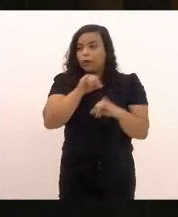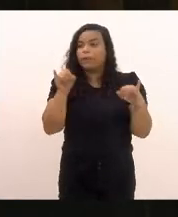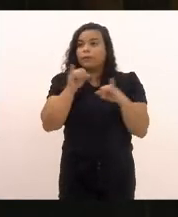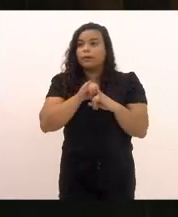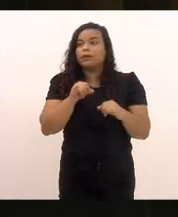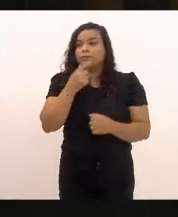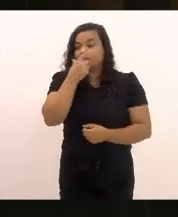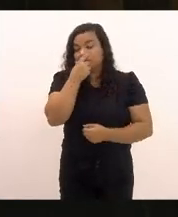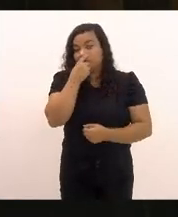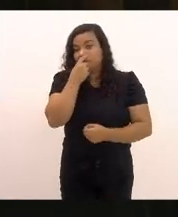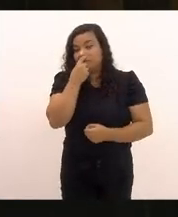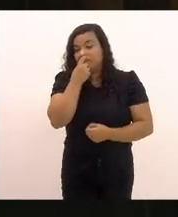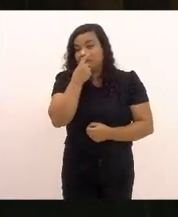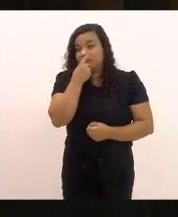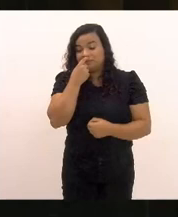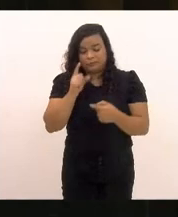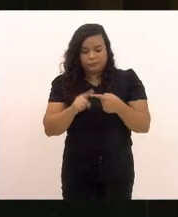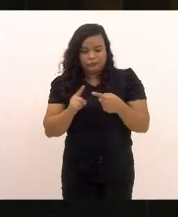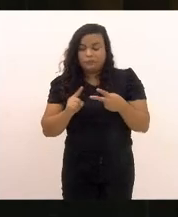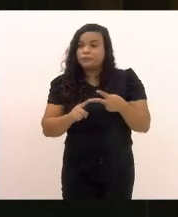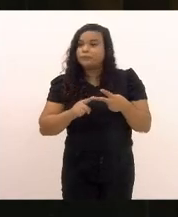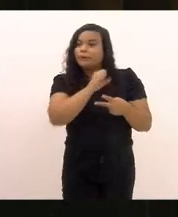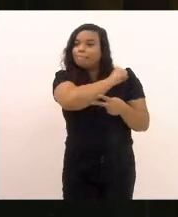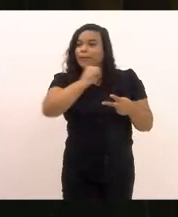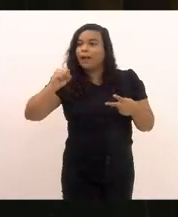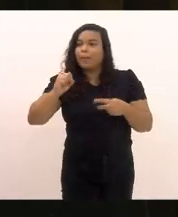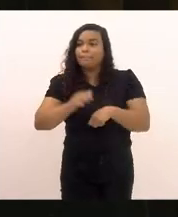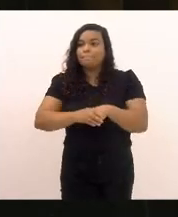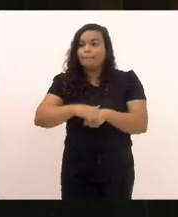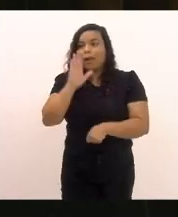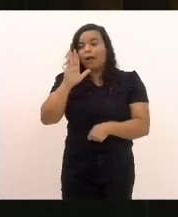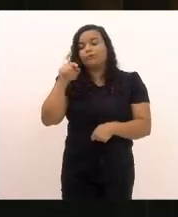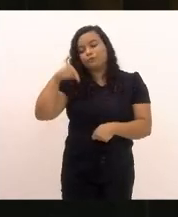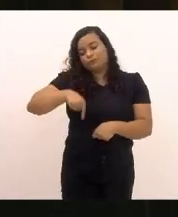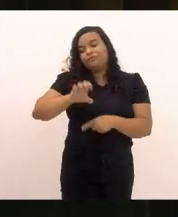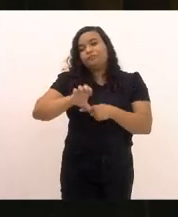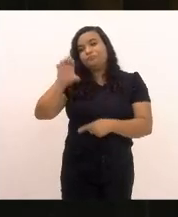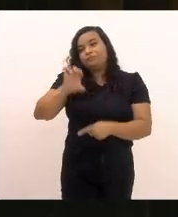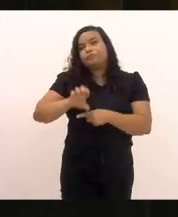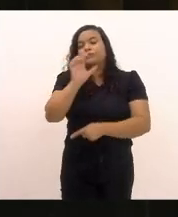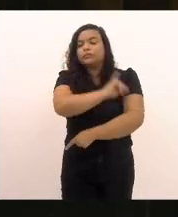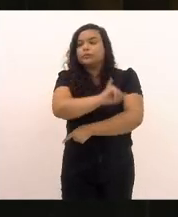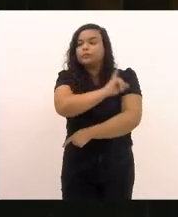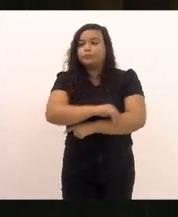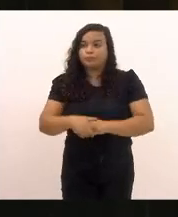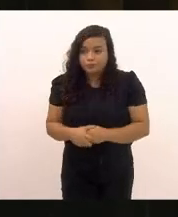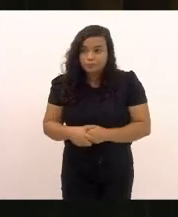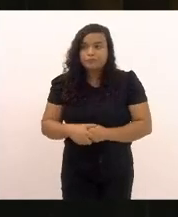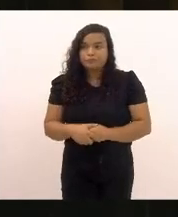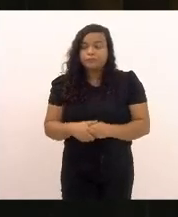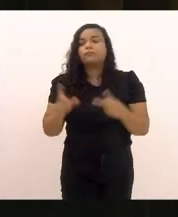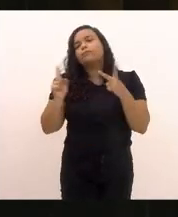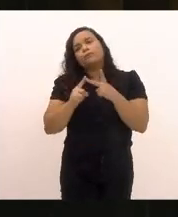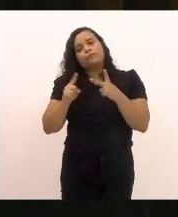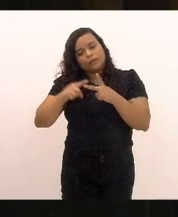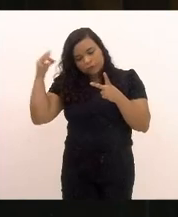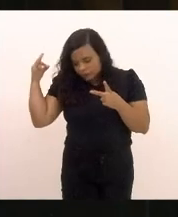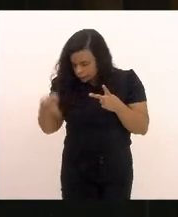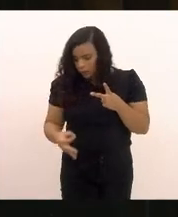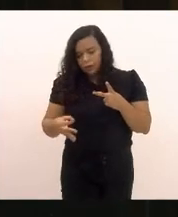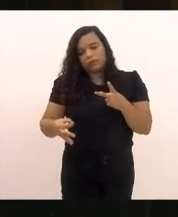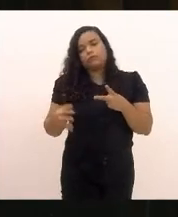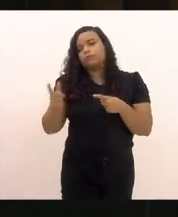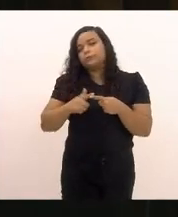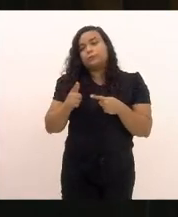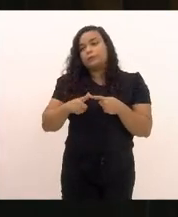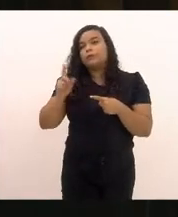Então foram as duas coisas que mais mataram no nosso estado. A primeira, sem dúvida nenhuma,